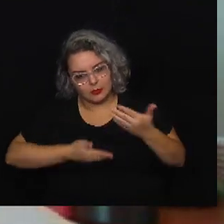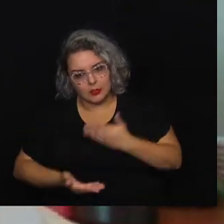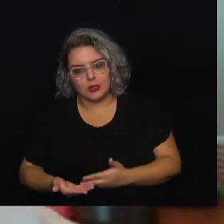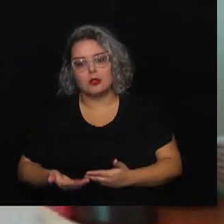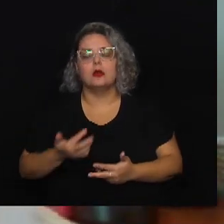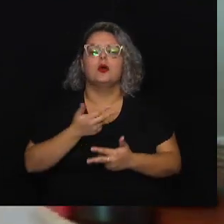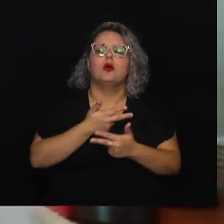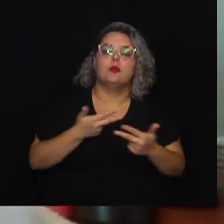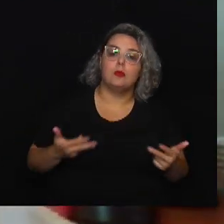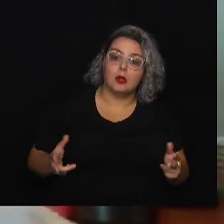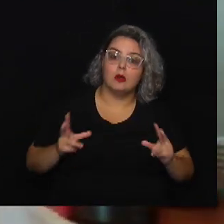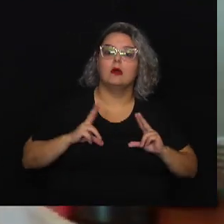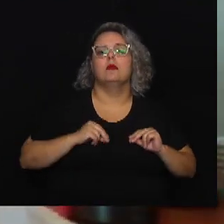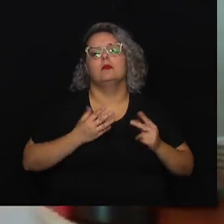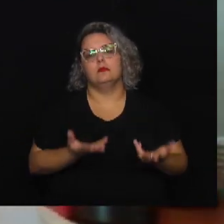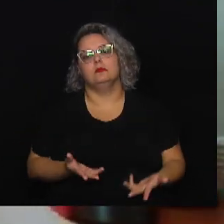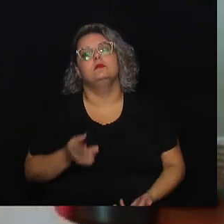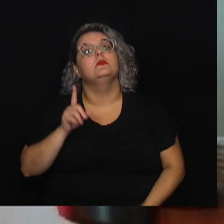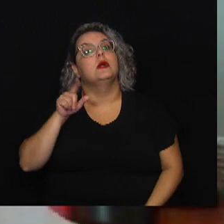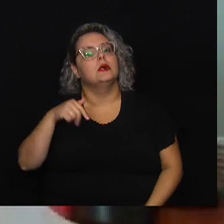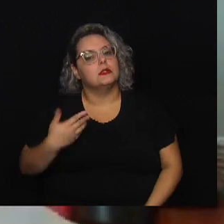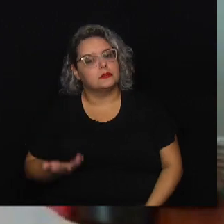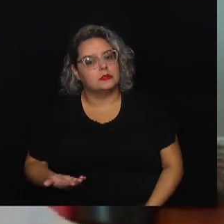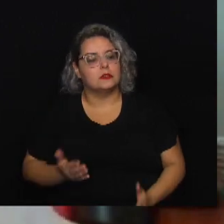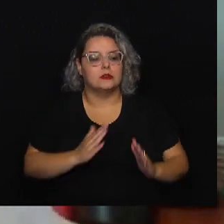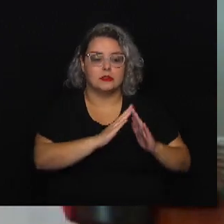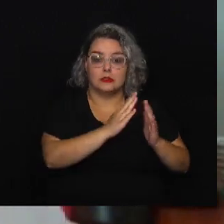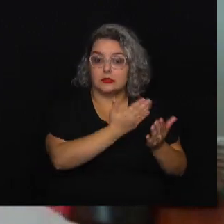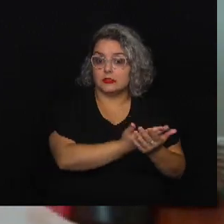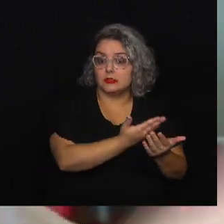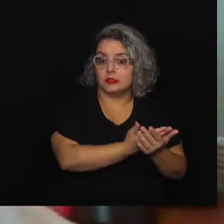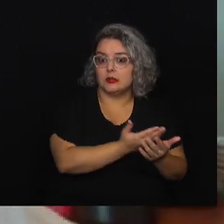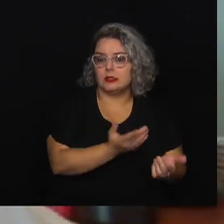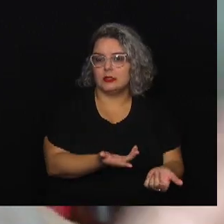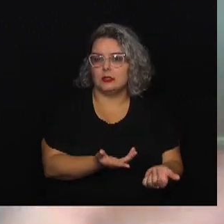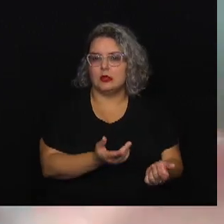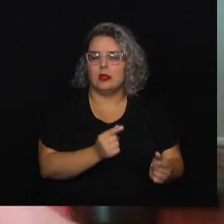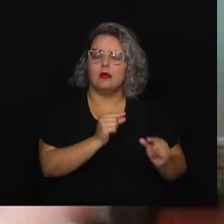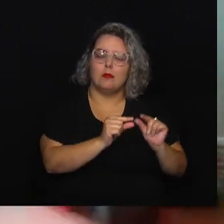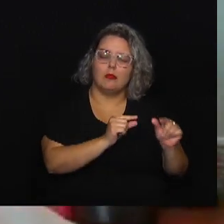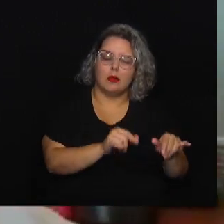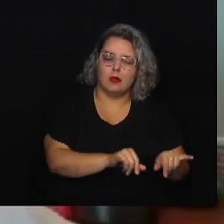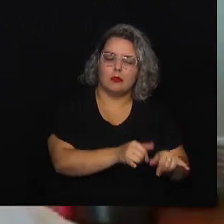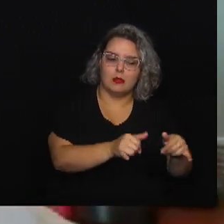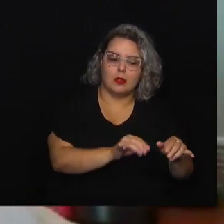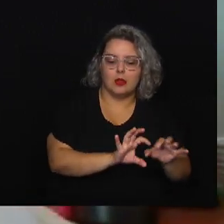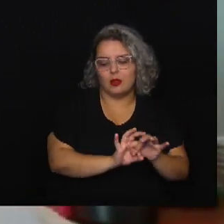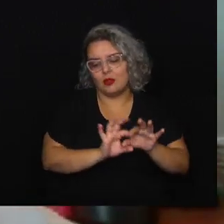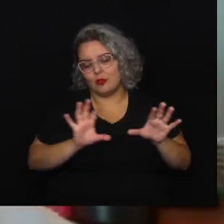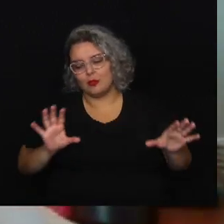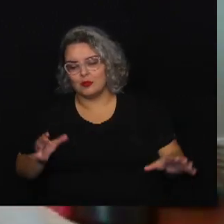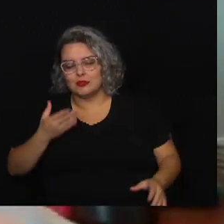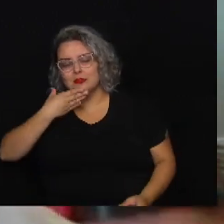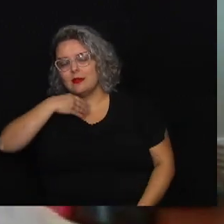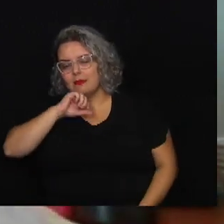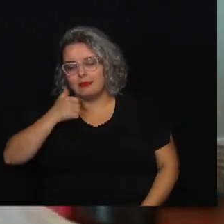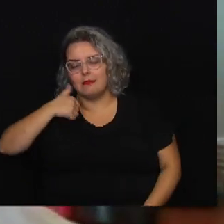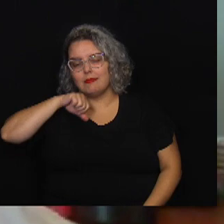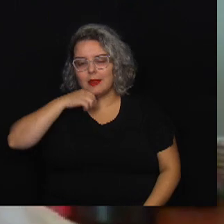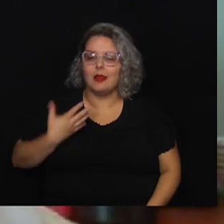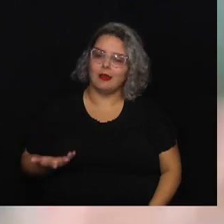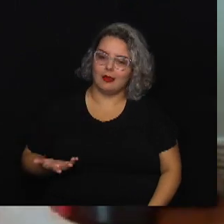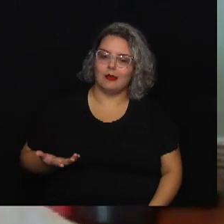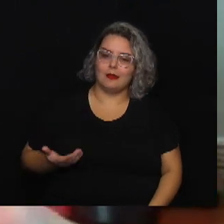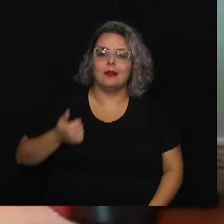que mereça isso. Mas assim, a escola é lugar de fazer um pouco de bobagem, longe da mãe, do pai, e a mãe tem que